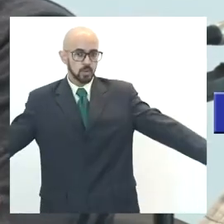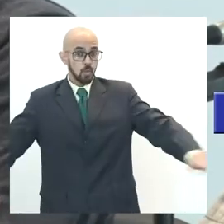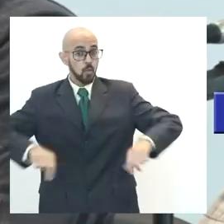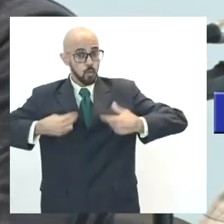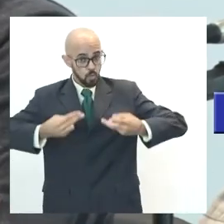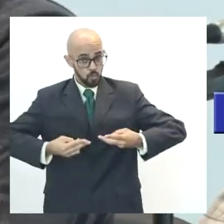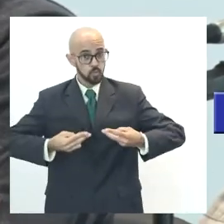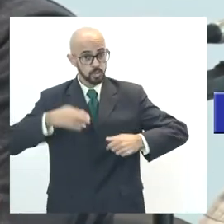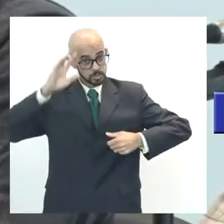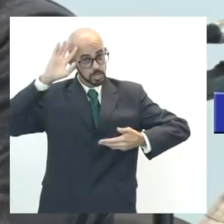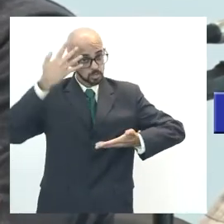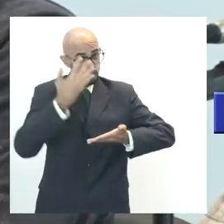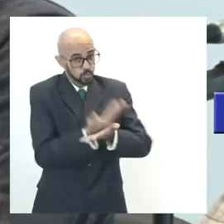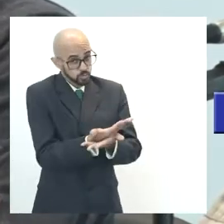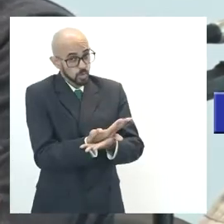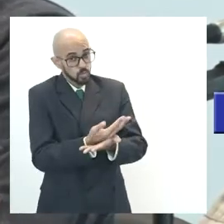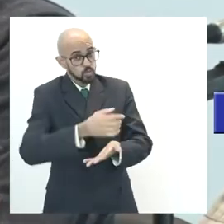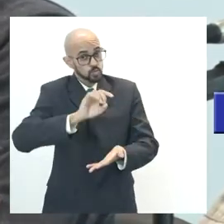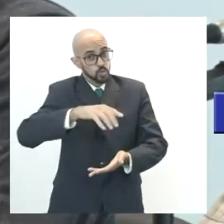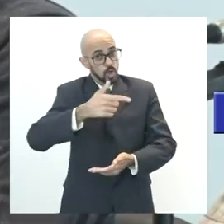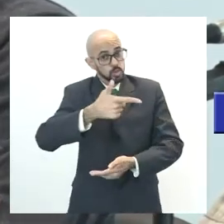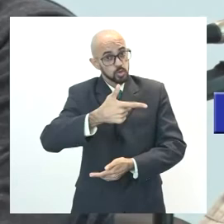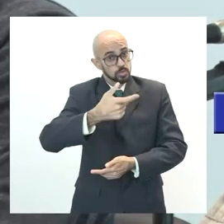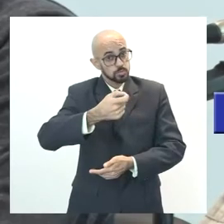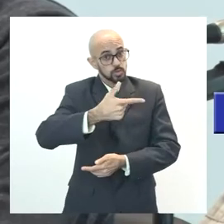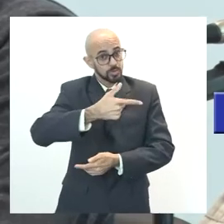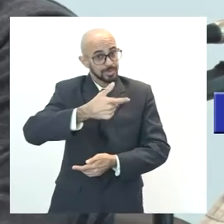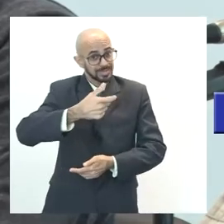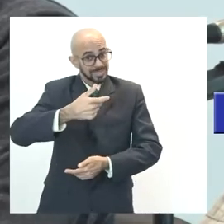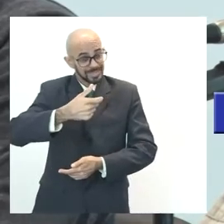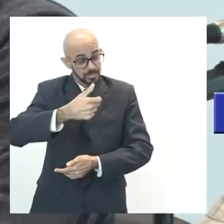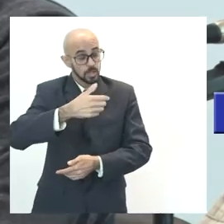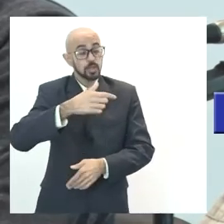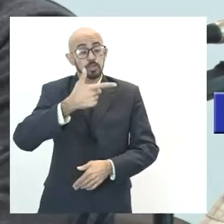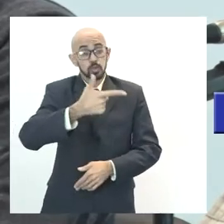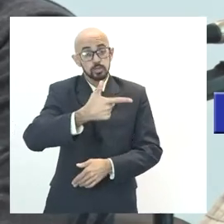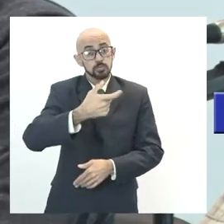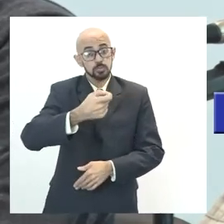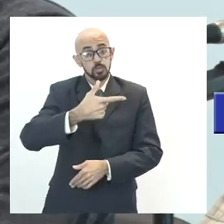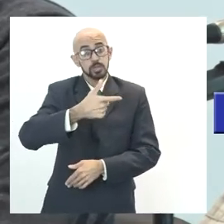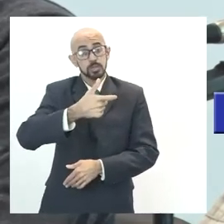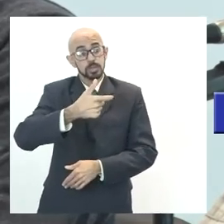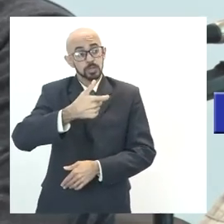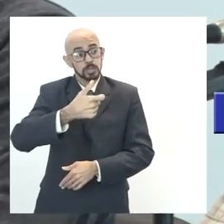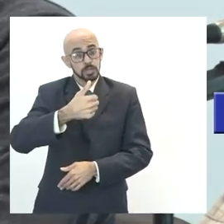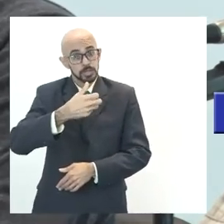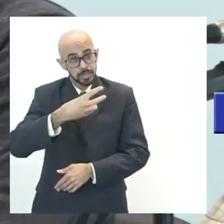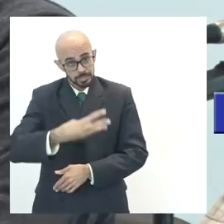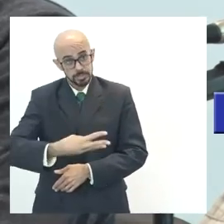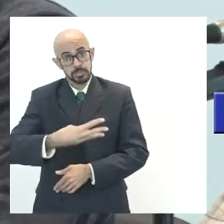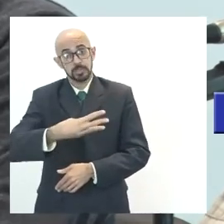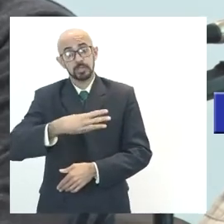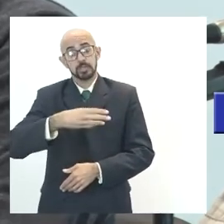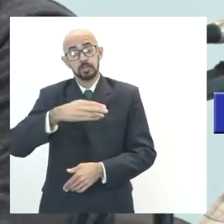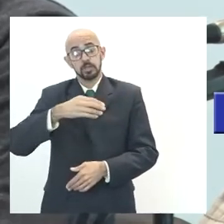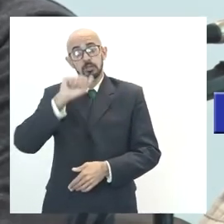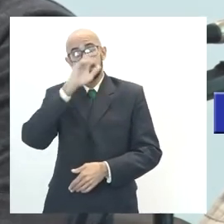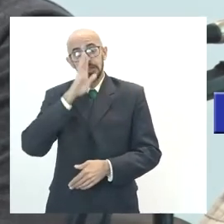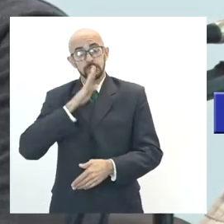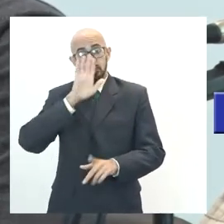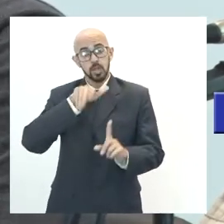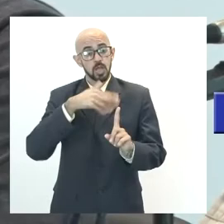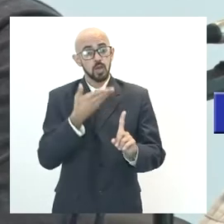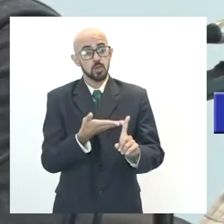resolução só em 2013 o Brasil reconheceu isso então é importante o